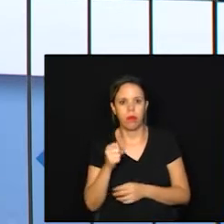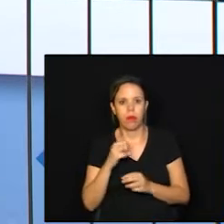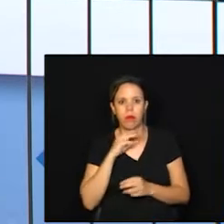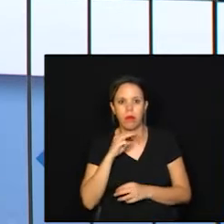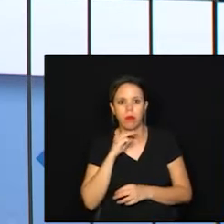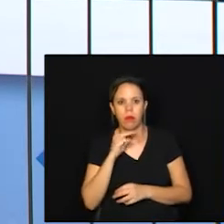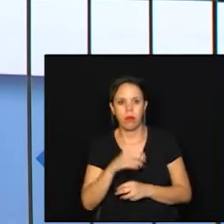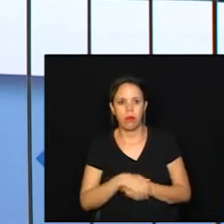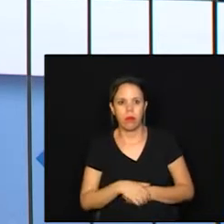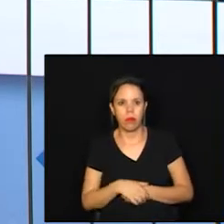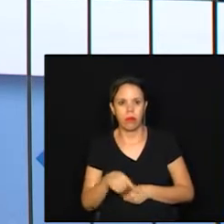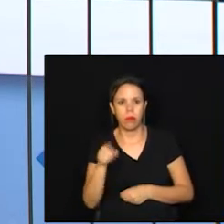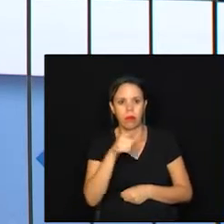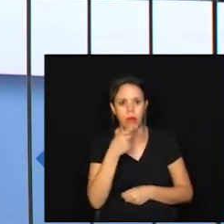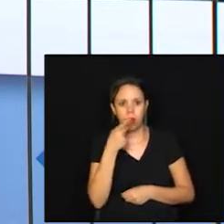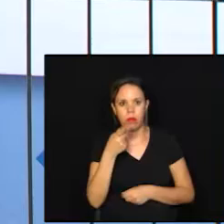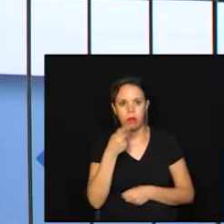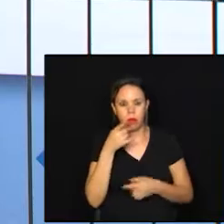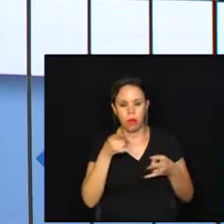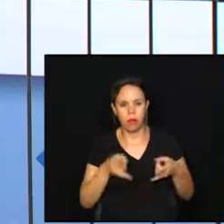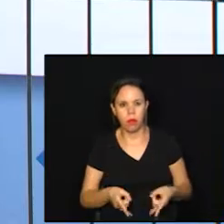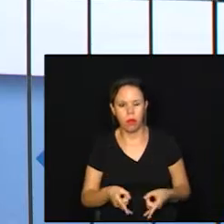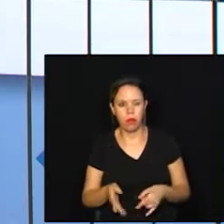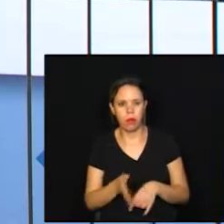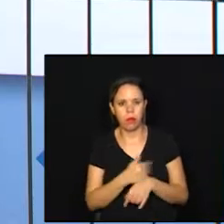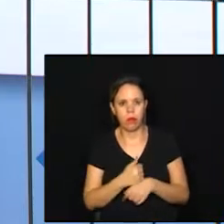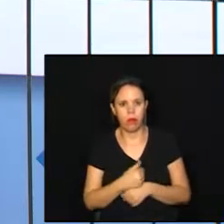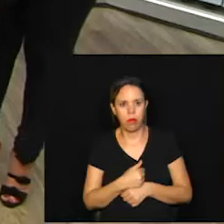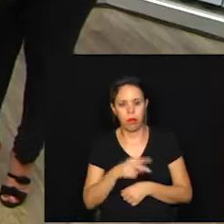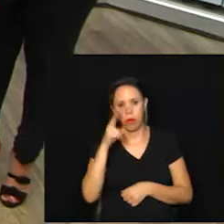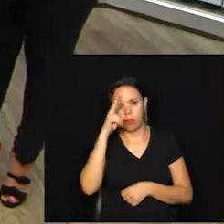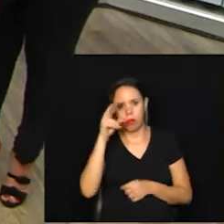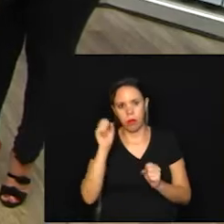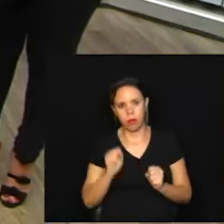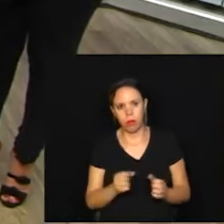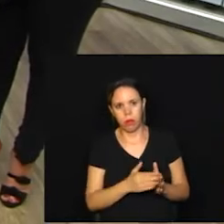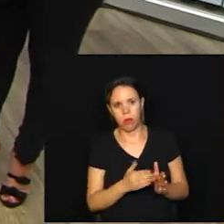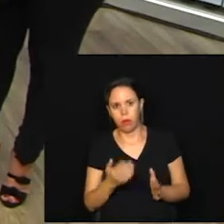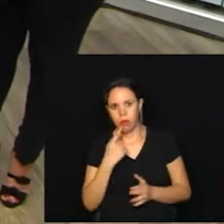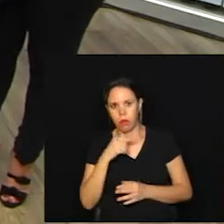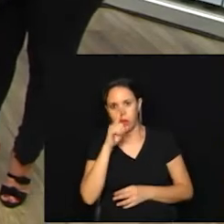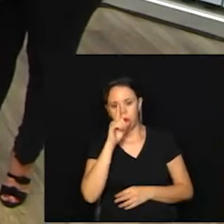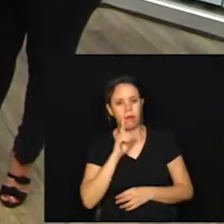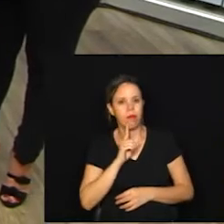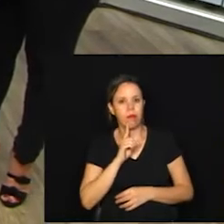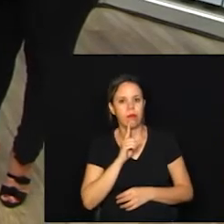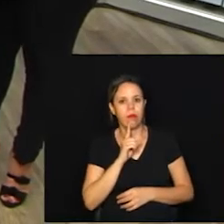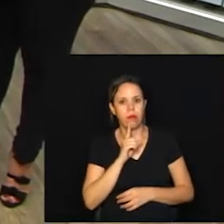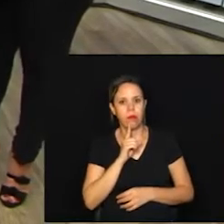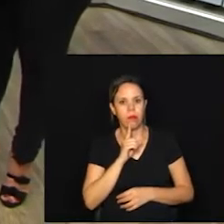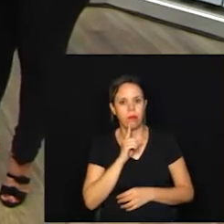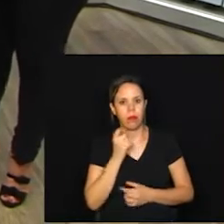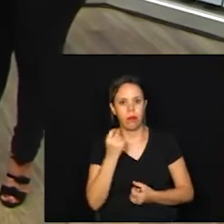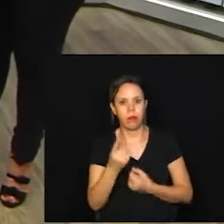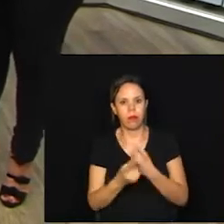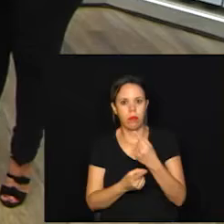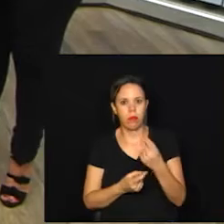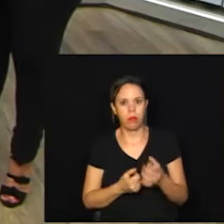março. Você falou dos leitos, Gabriel. Antes da gente lembrar o que pode na fase amarela, vamos falar dos leitos, que também foi um dos